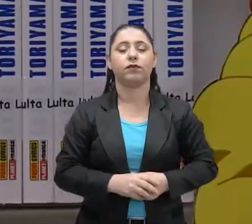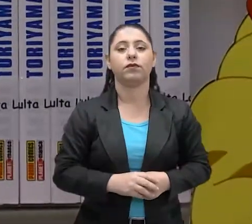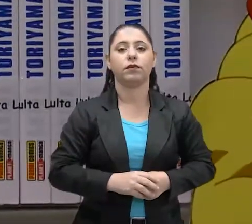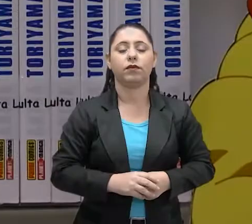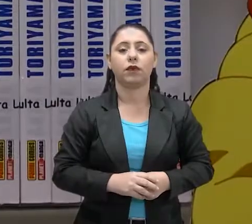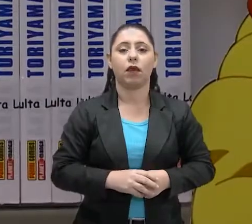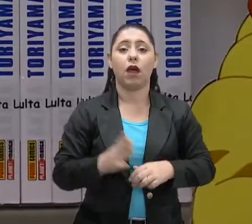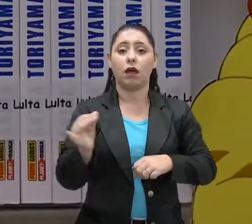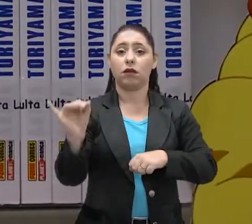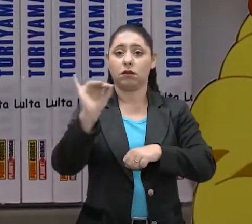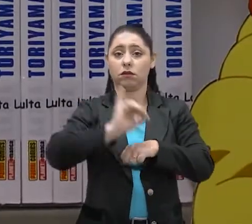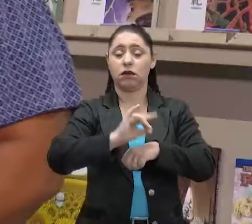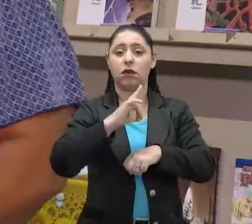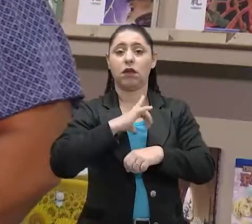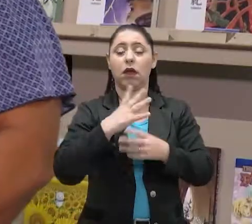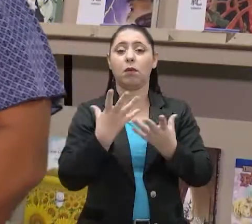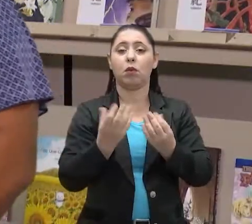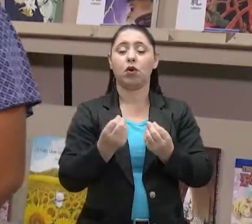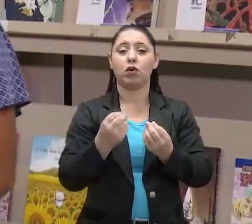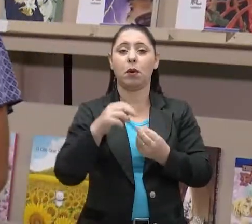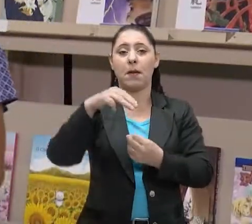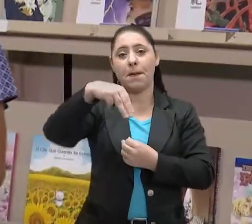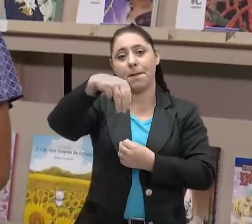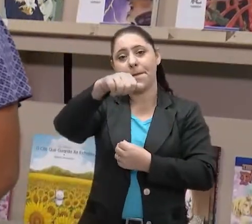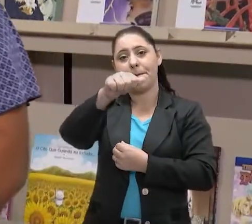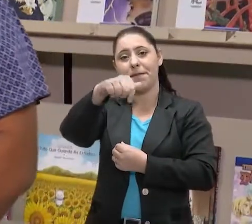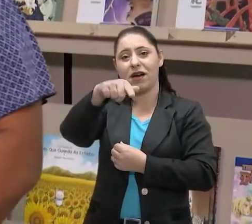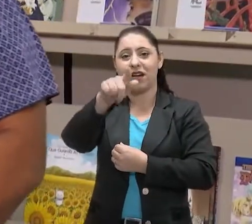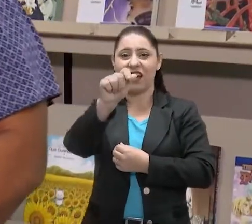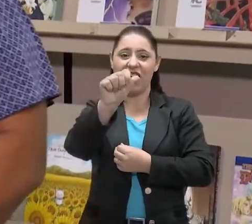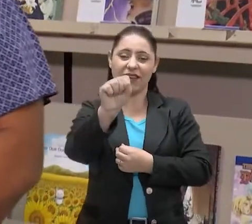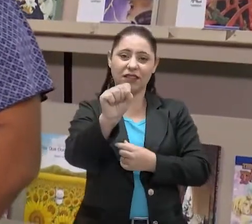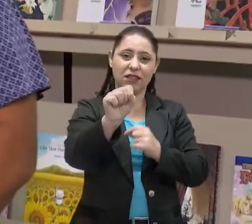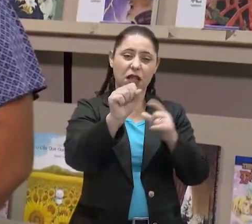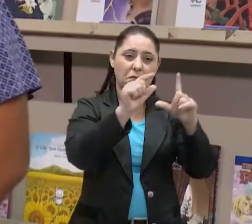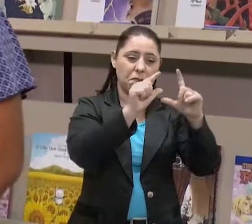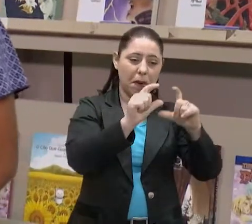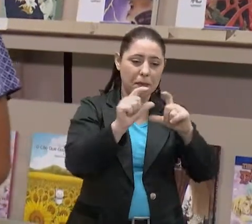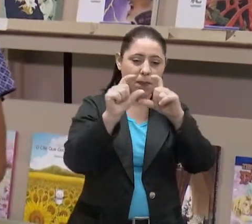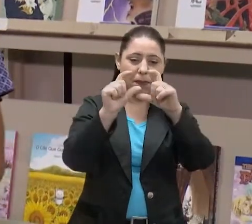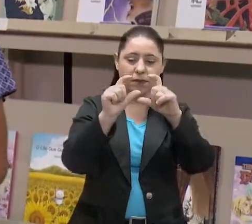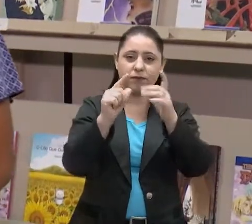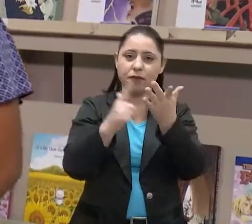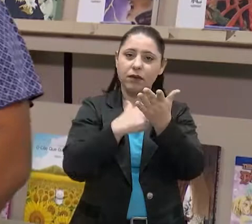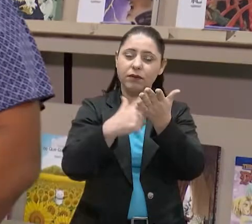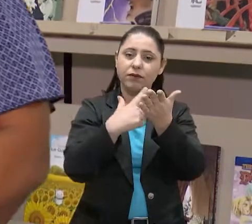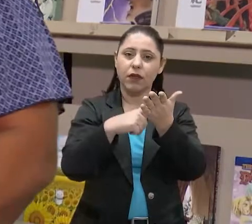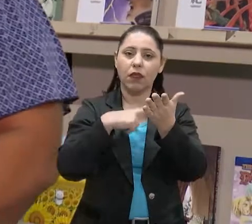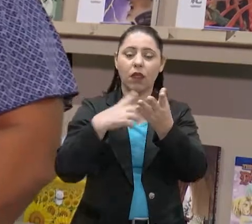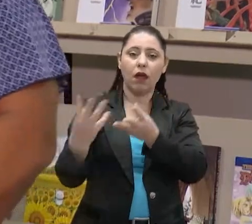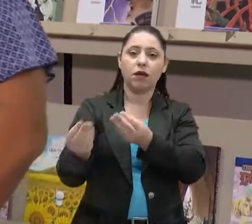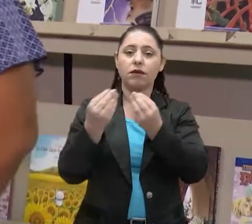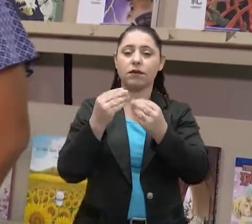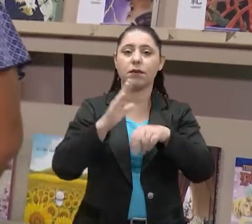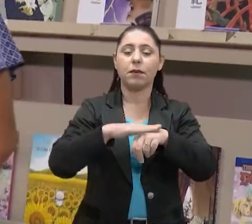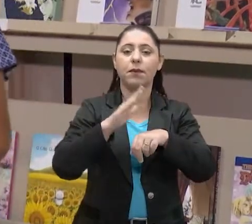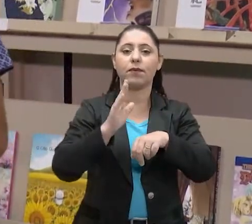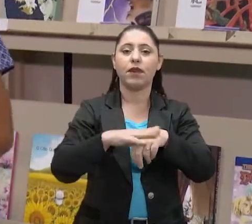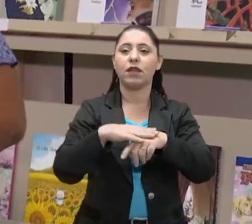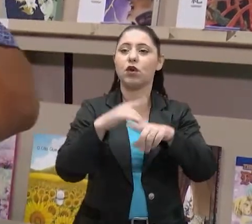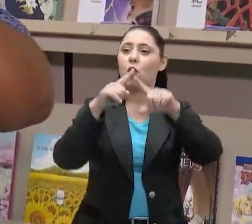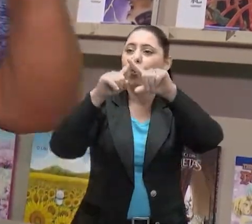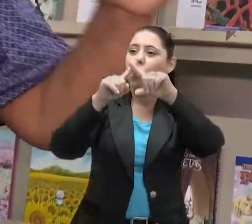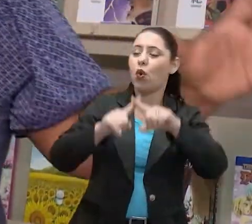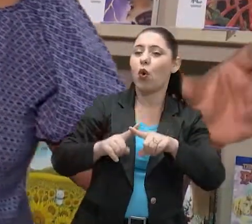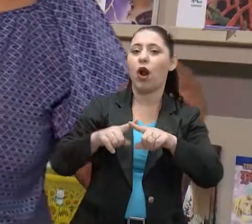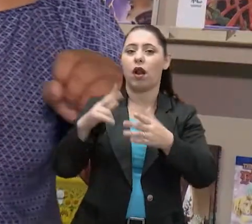população sul-mato-grossense. A nossa capital, eles têm muitos adeptos de mangás. Então, assim, a gente recebe